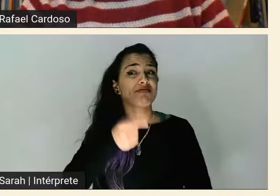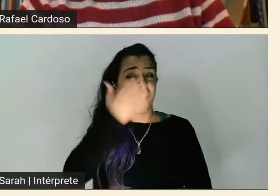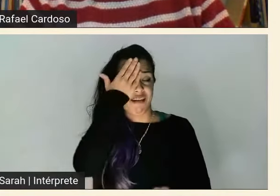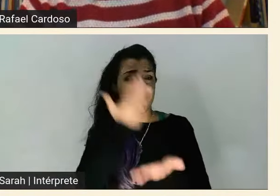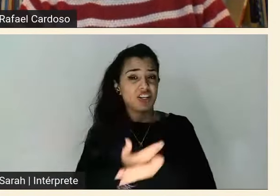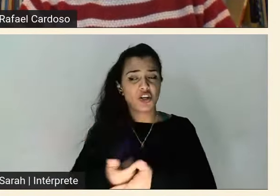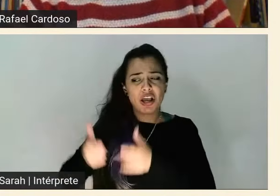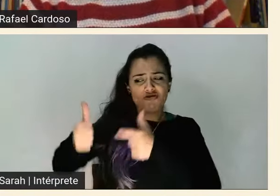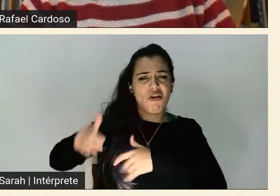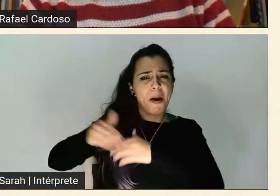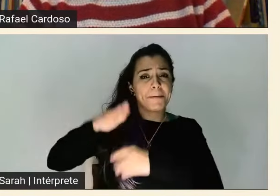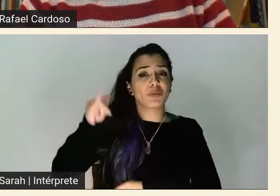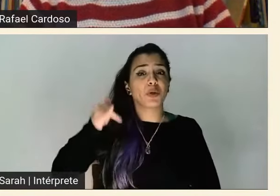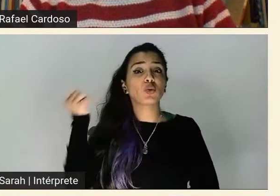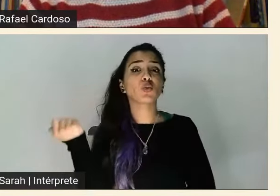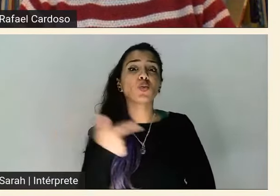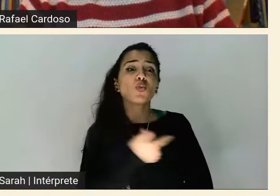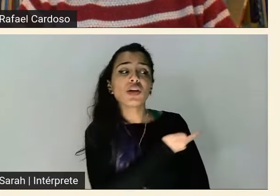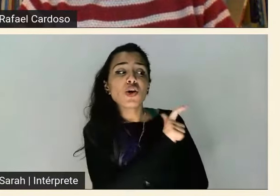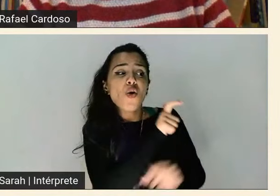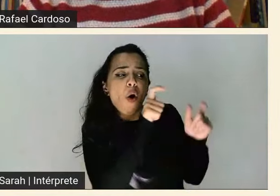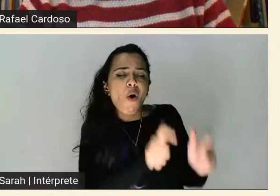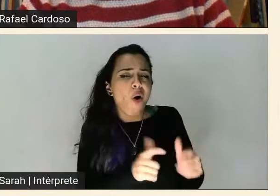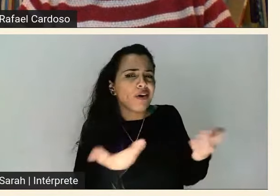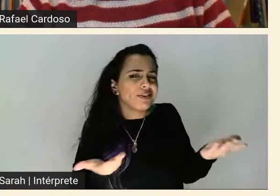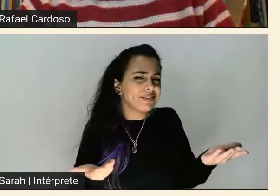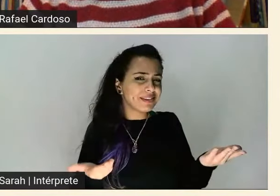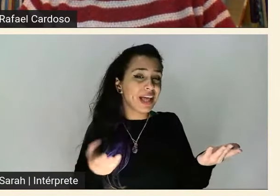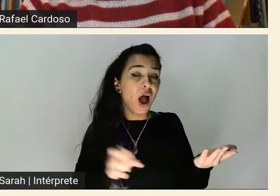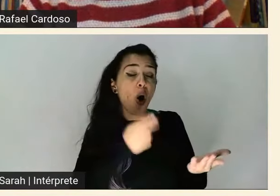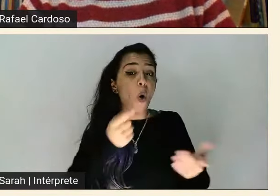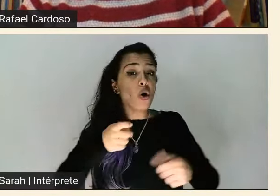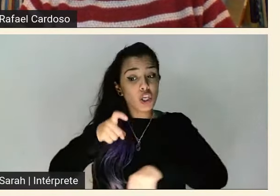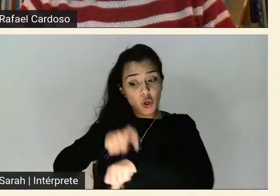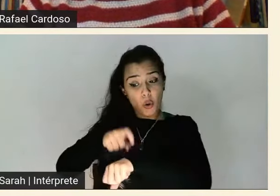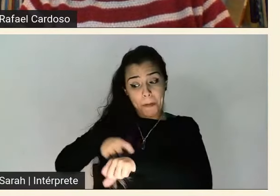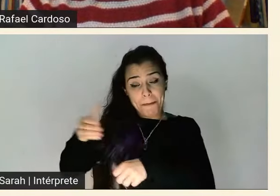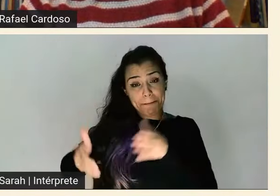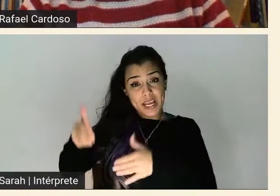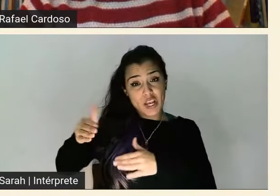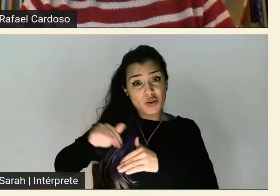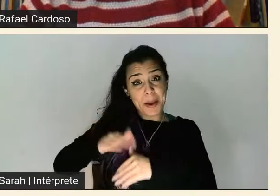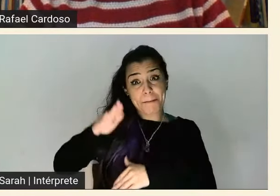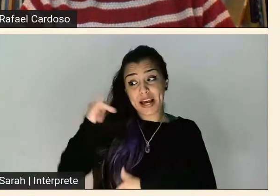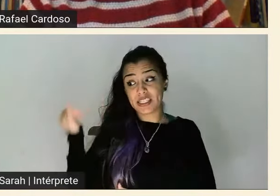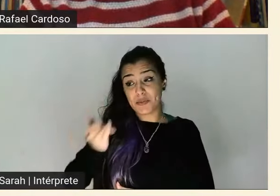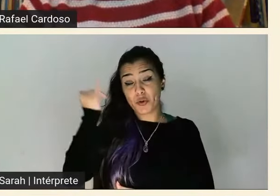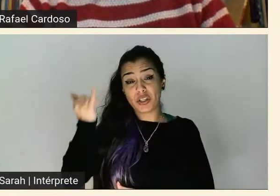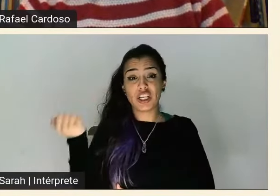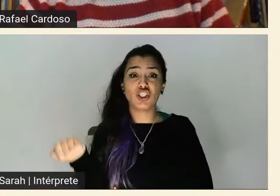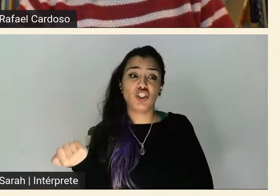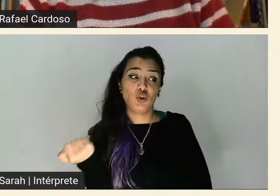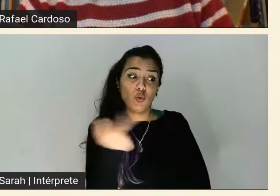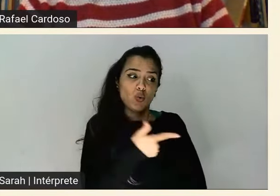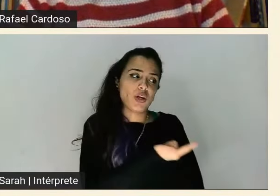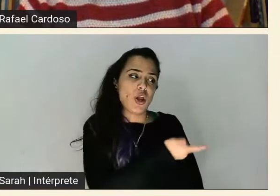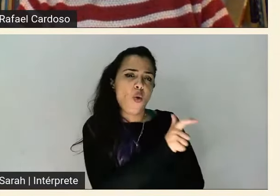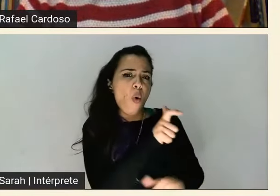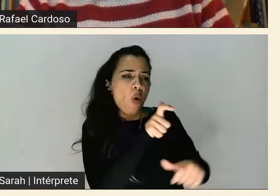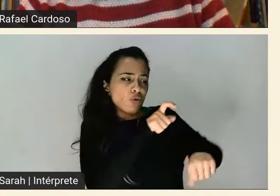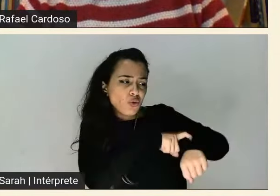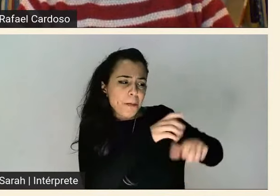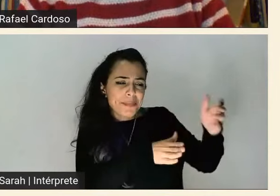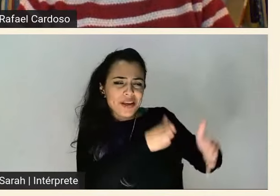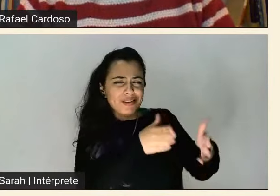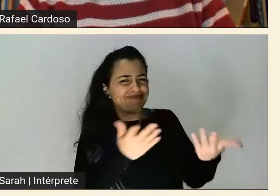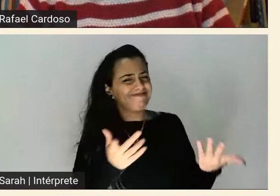do que outra, ou que um período é mais profundo e verdadeiro do que o outro? Isso é muito